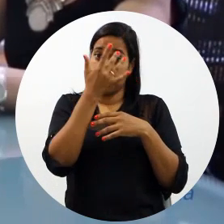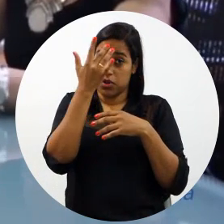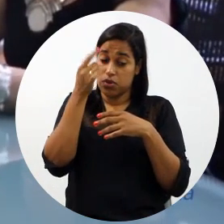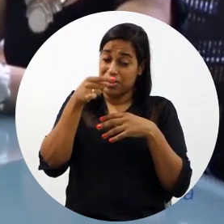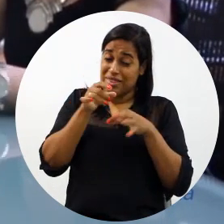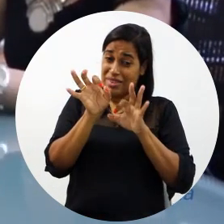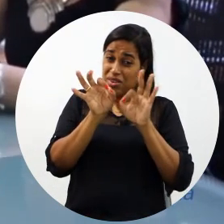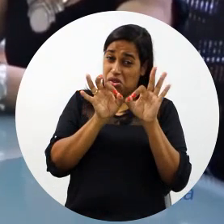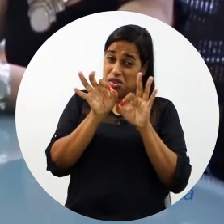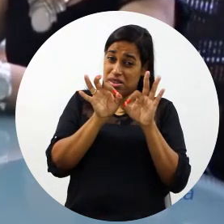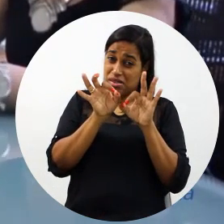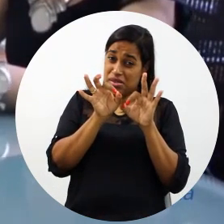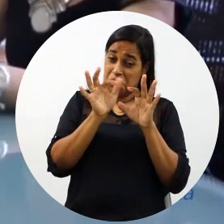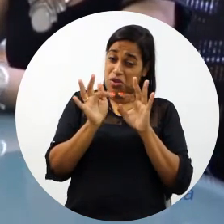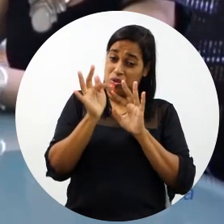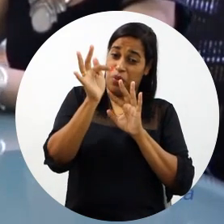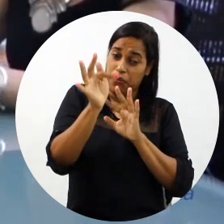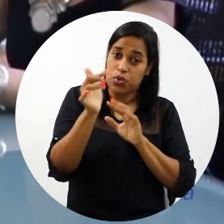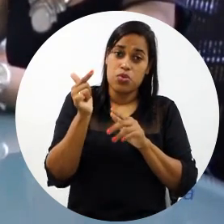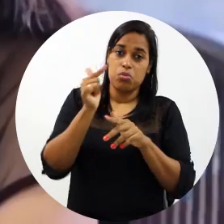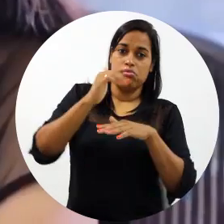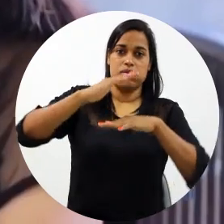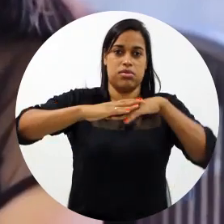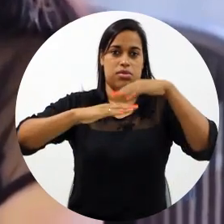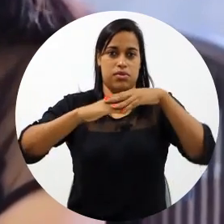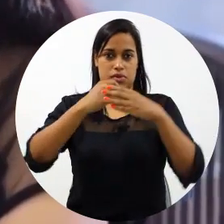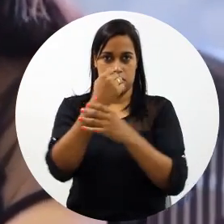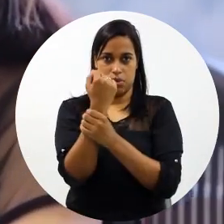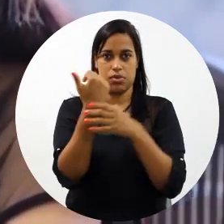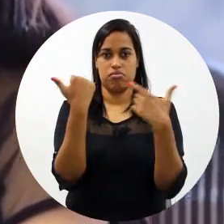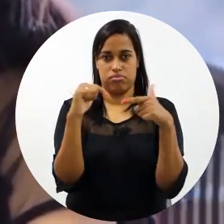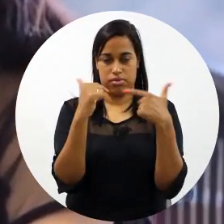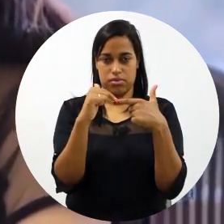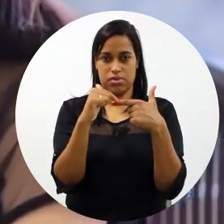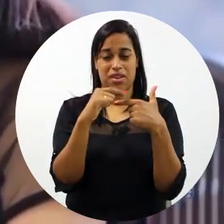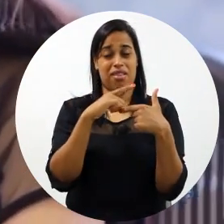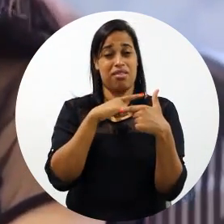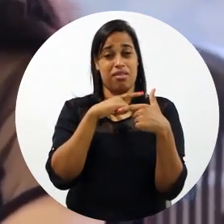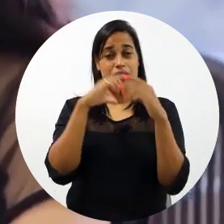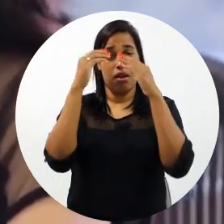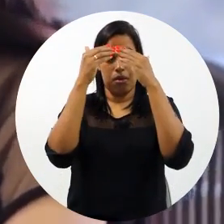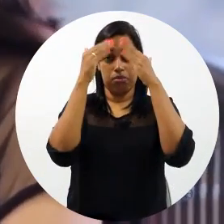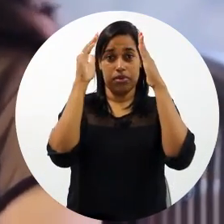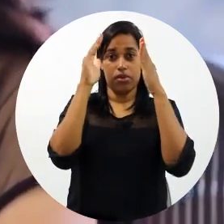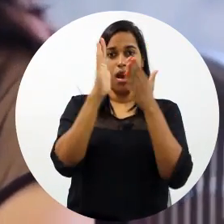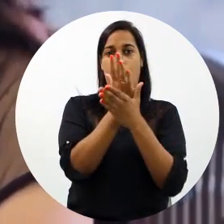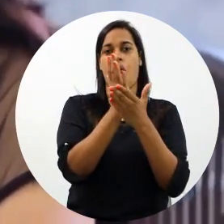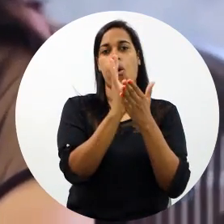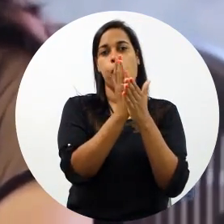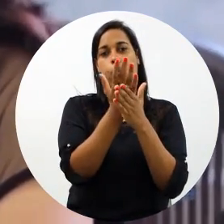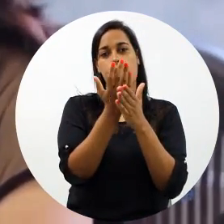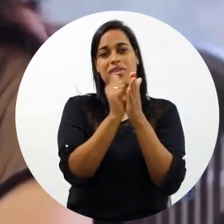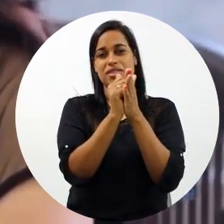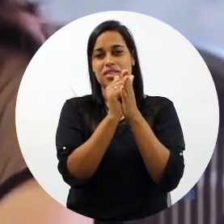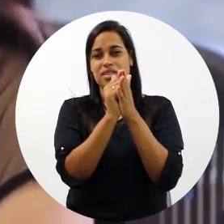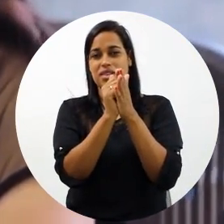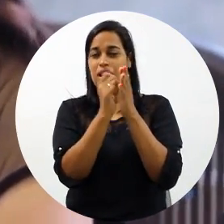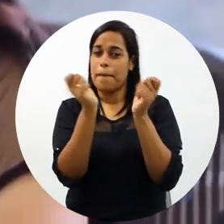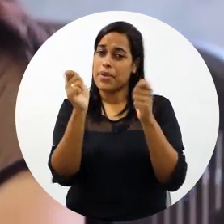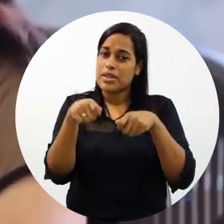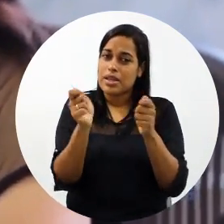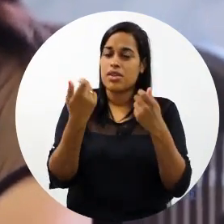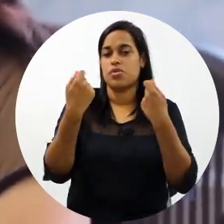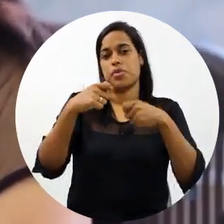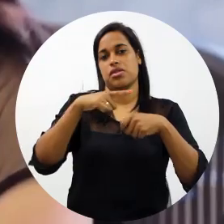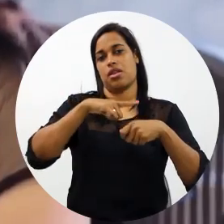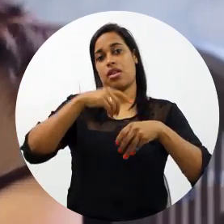se preparando para ser um técnico de segurança do trabalho tenha claro algumas habilidades que ele precisa ter para lidar no mercado